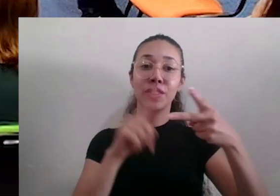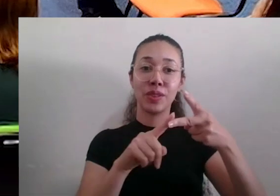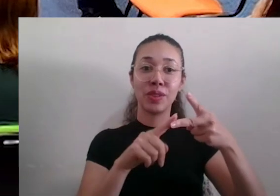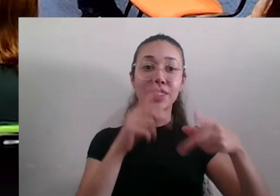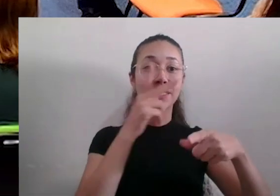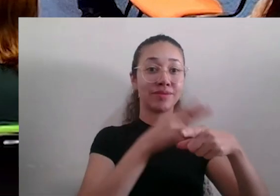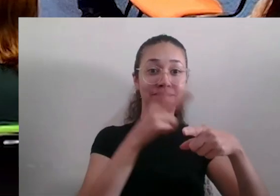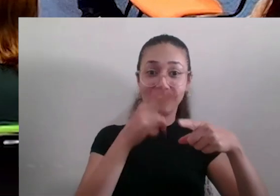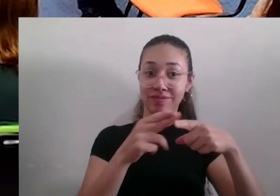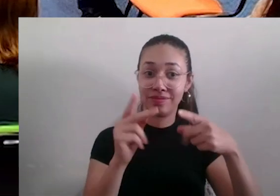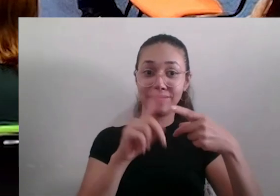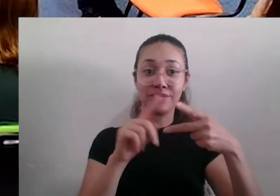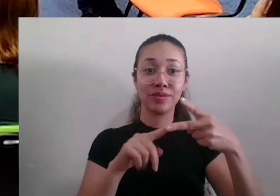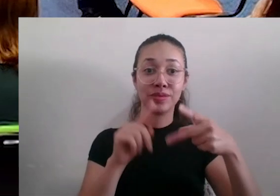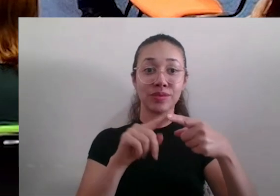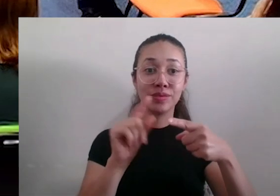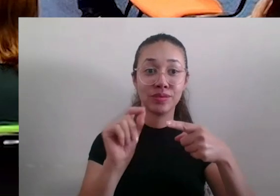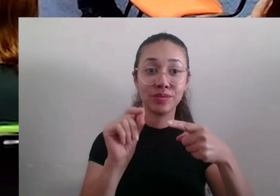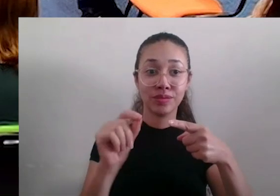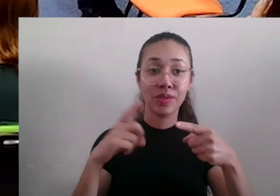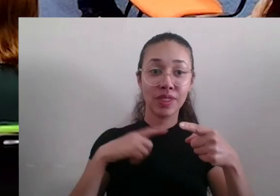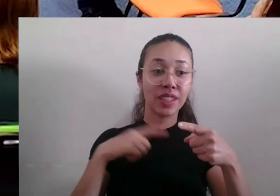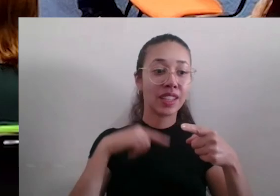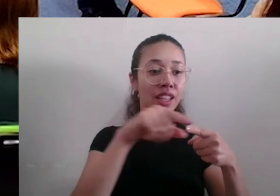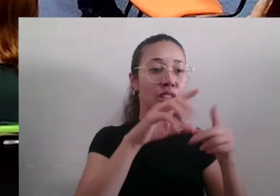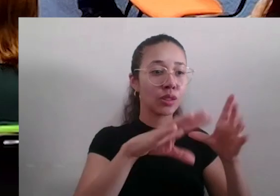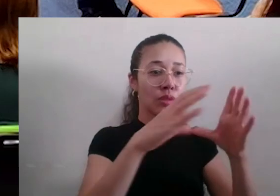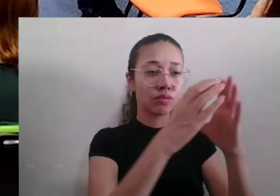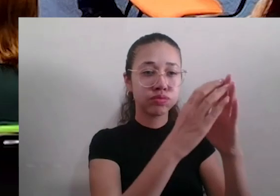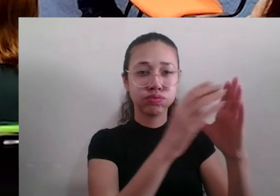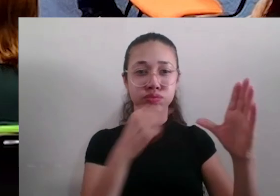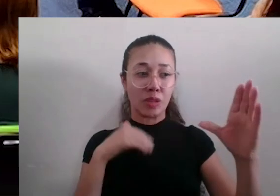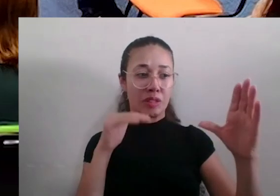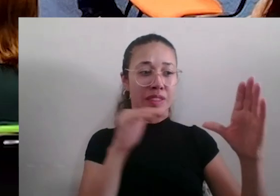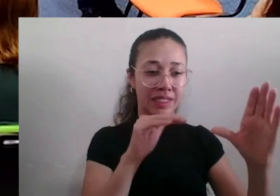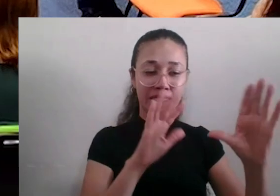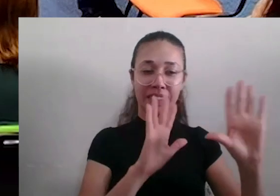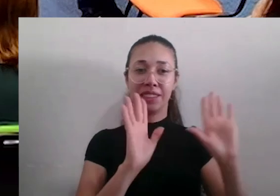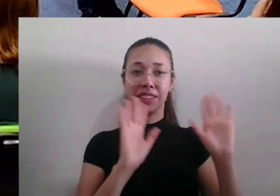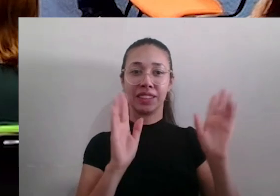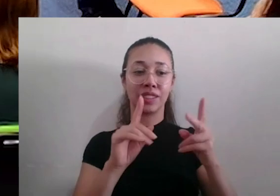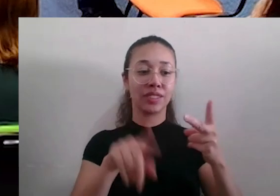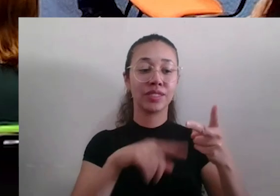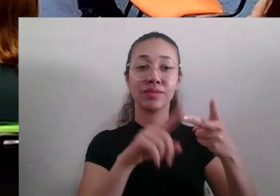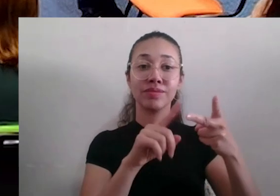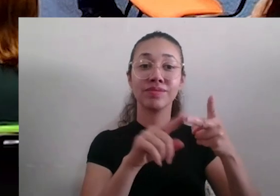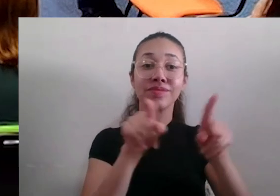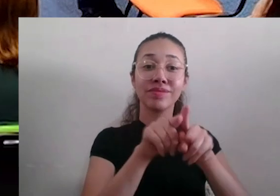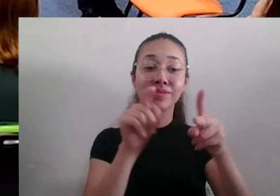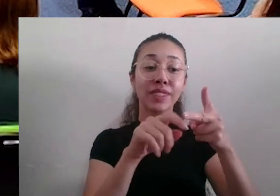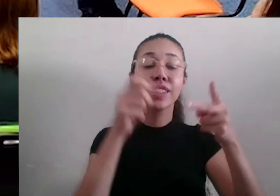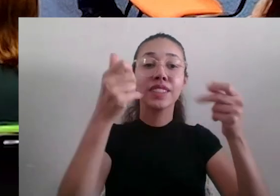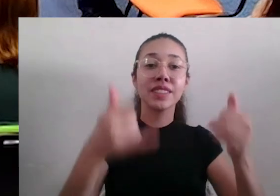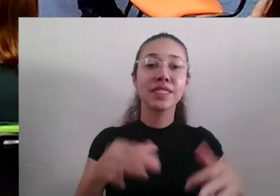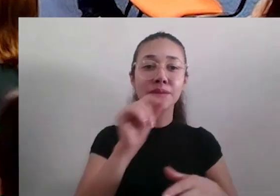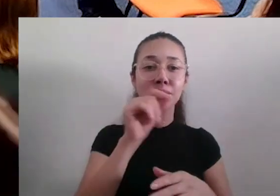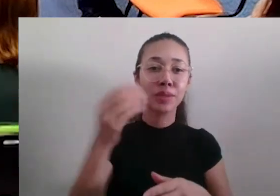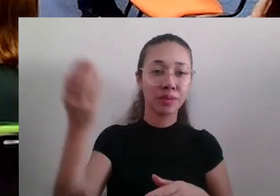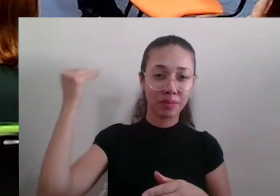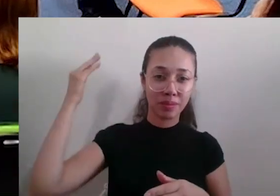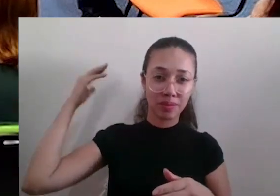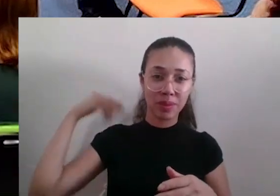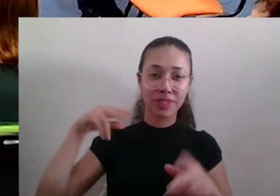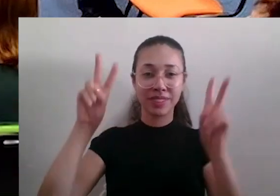apresenta mexer no vespeiro e ovo esconde que trazem à tona o passado escravocrata da sua